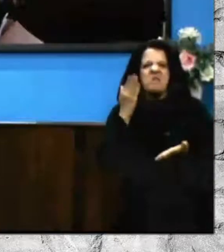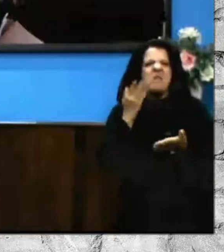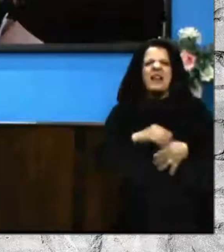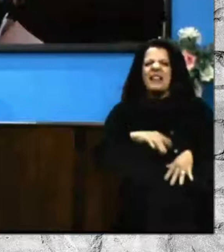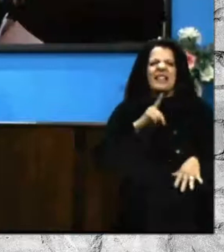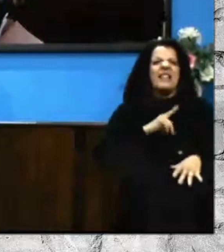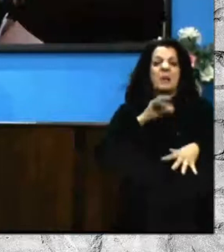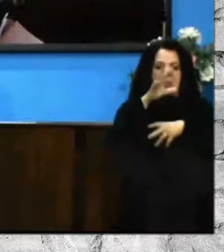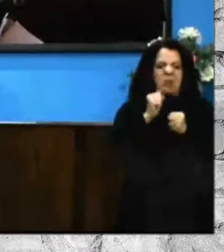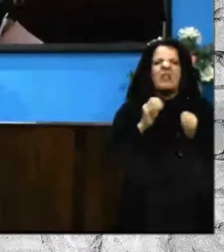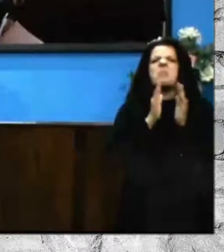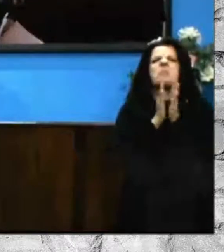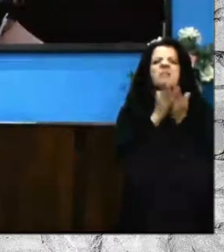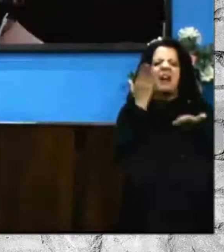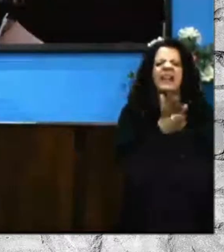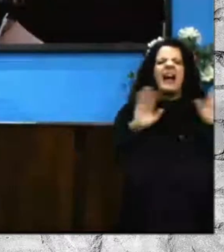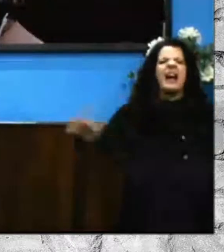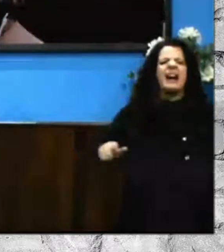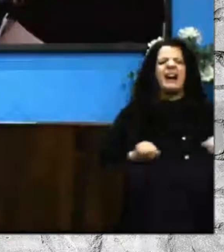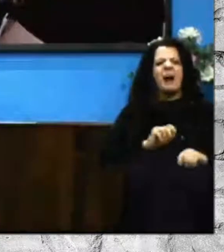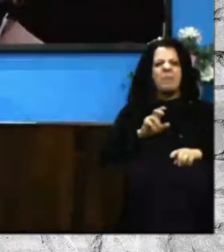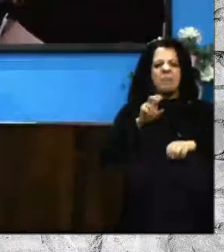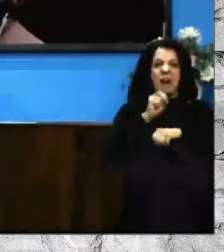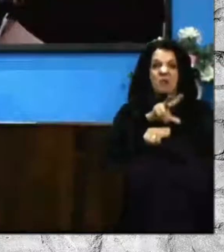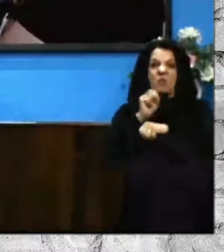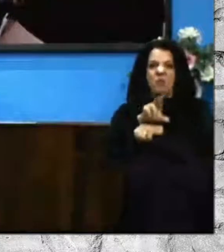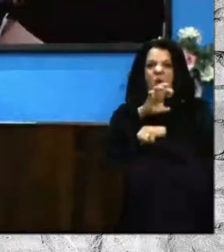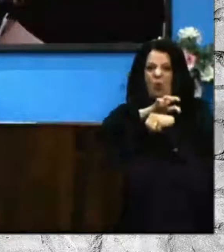Muitas pessoas cedem, querem um poder que Deus não lhes deu.